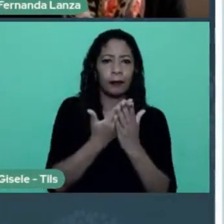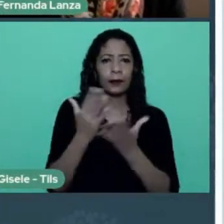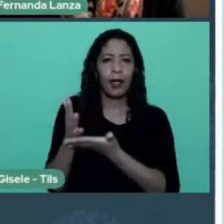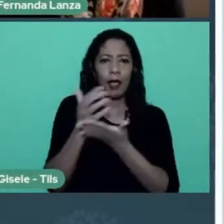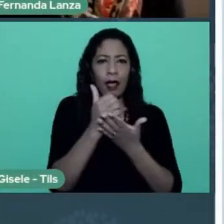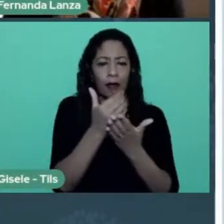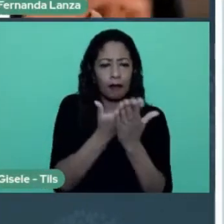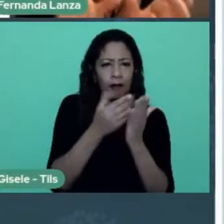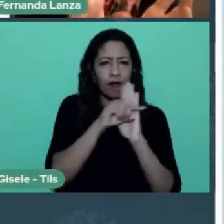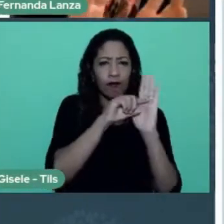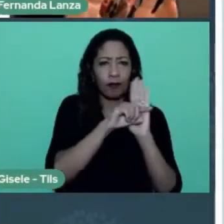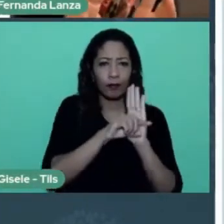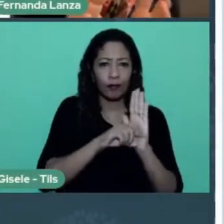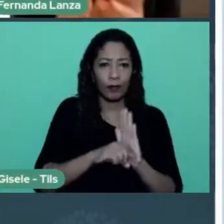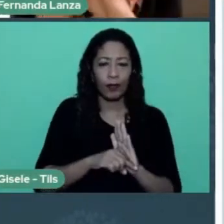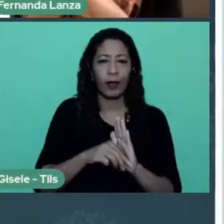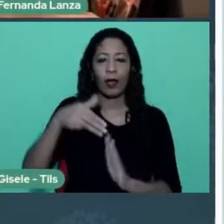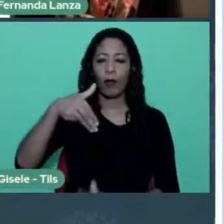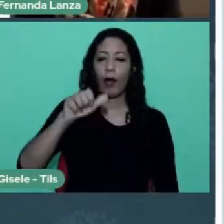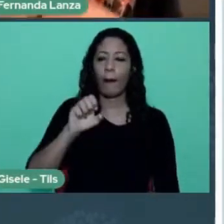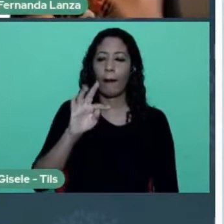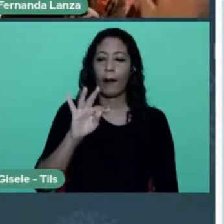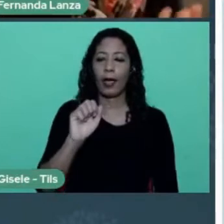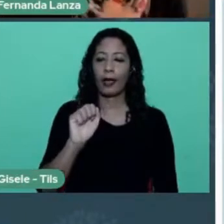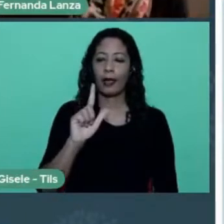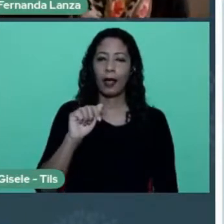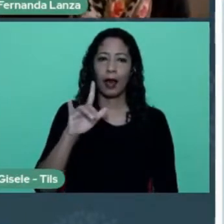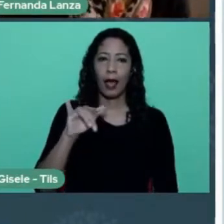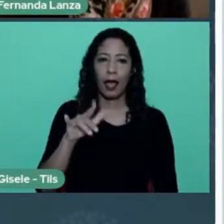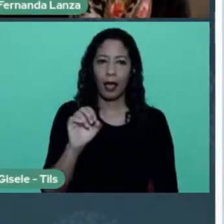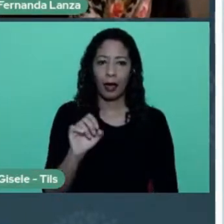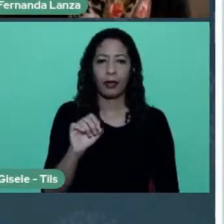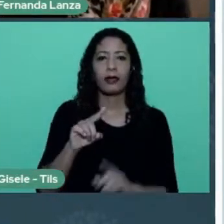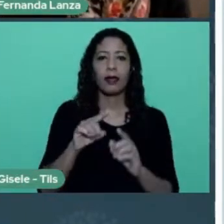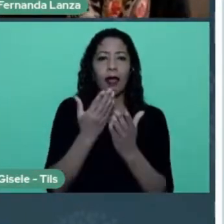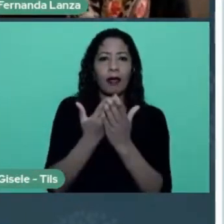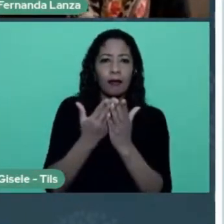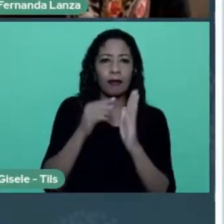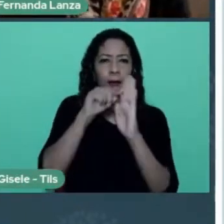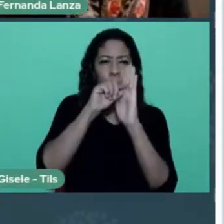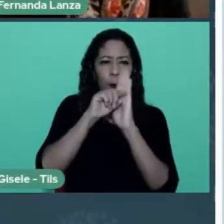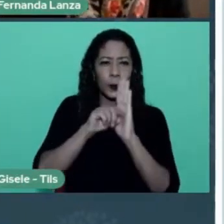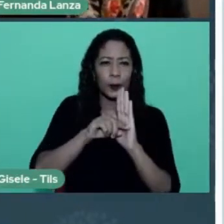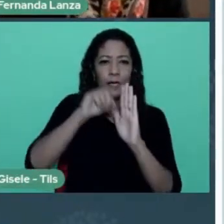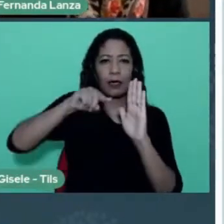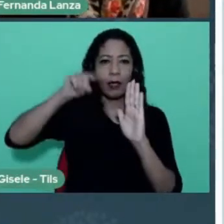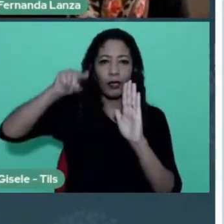sistemática com meta-análise, a meta-análise é um tratamento estatístico da revisão sistemática,